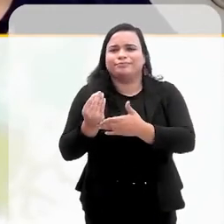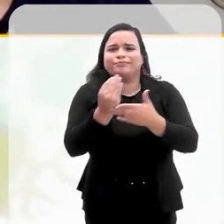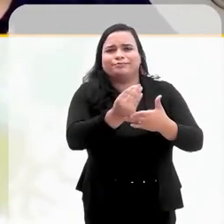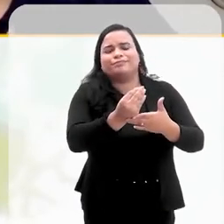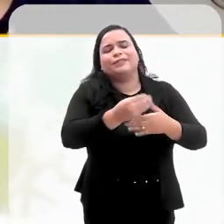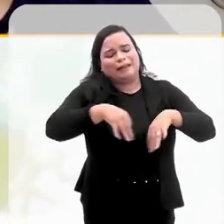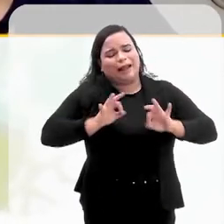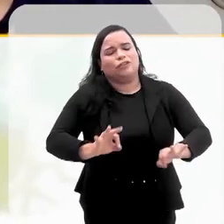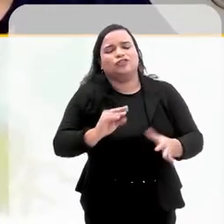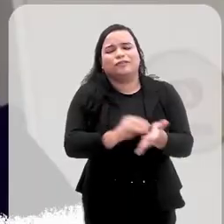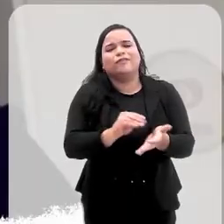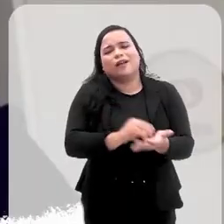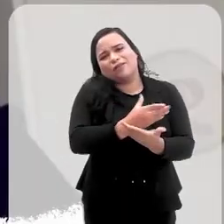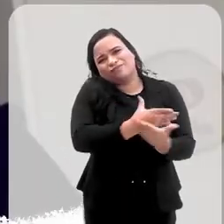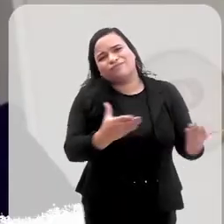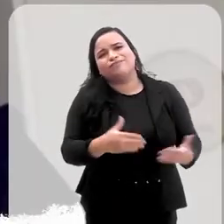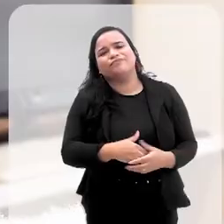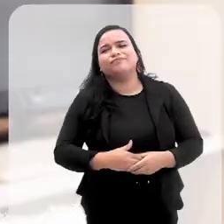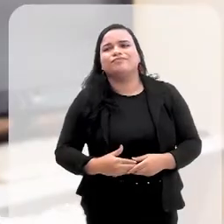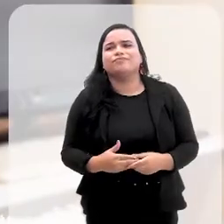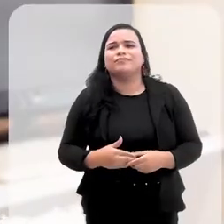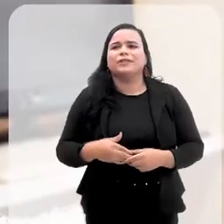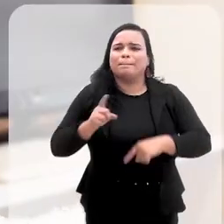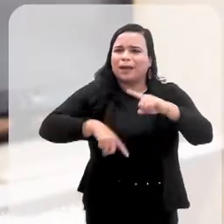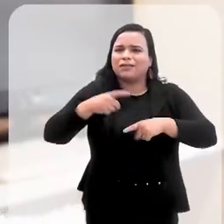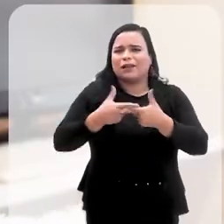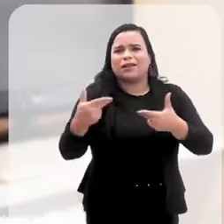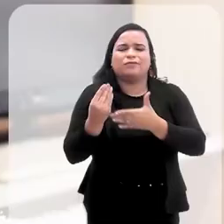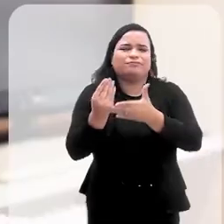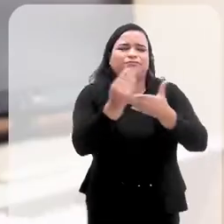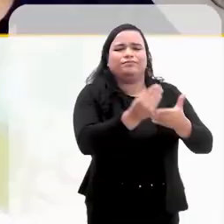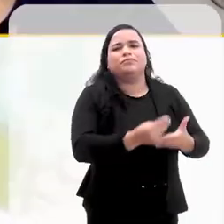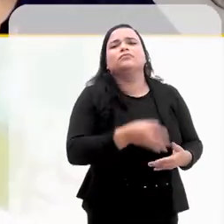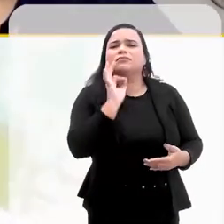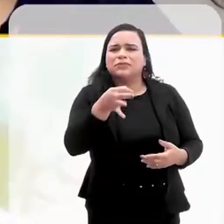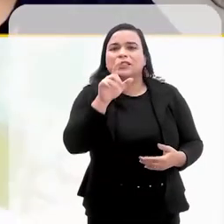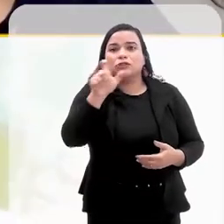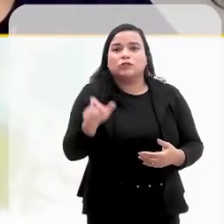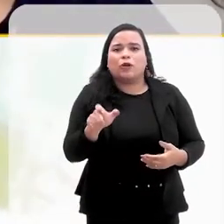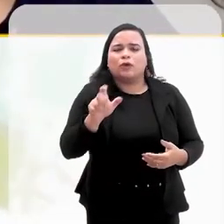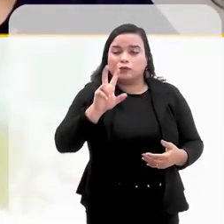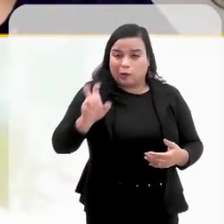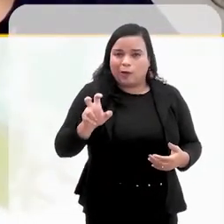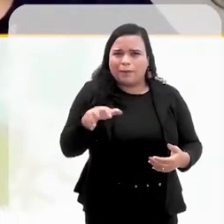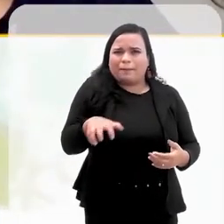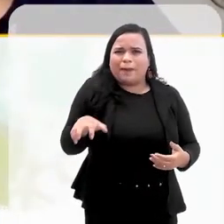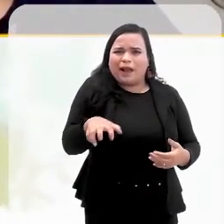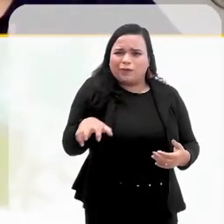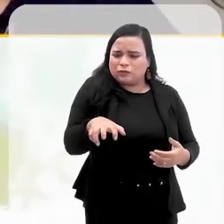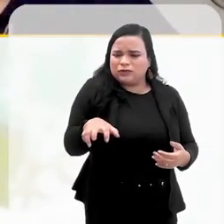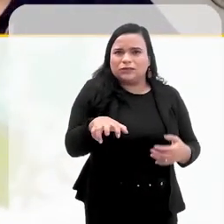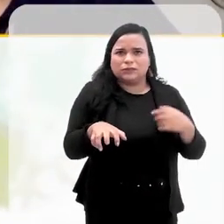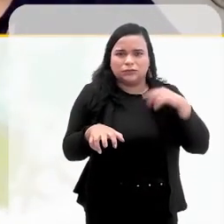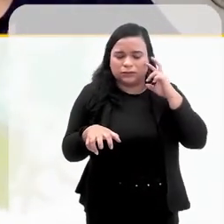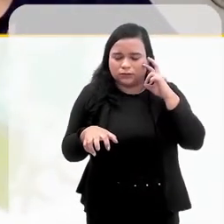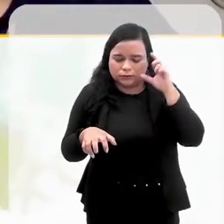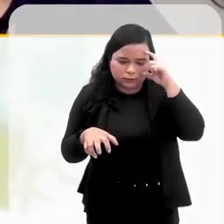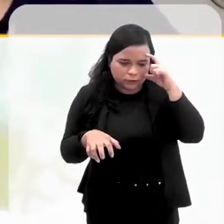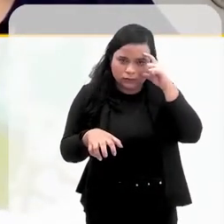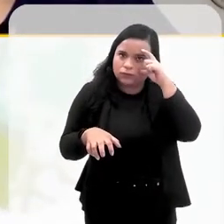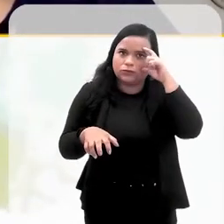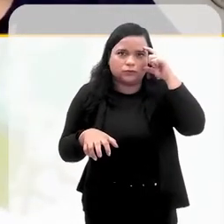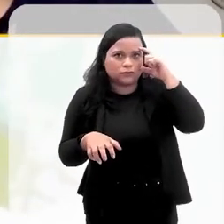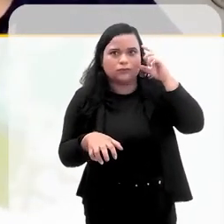mouse aí eu não sabia. Que fantástico! É, se a gente tem câmera Mas é que. caro, Esse é o